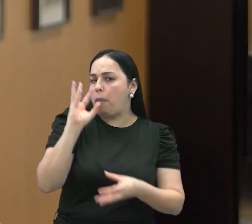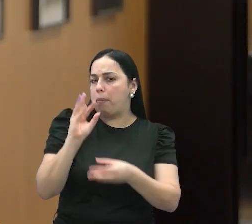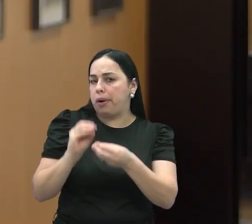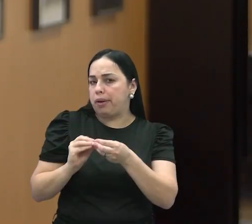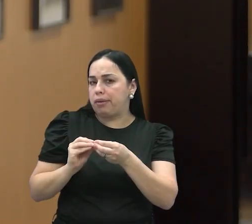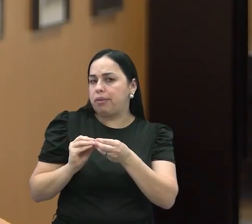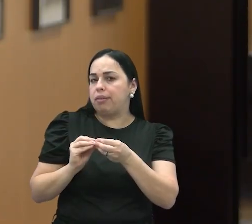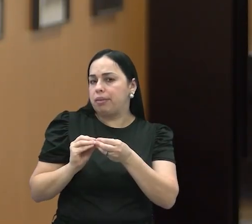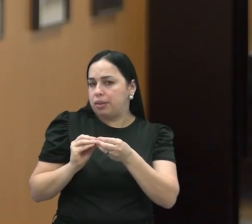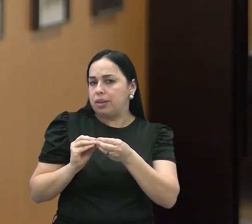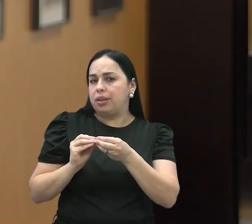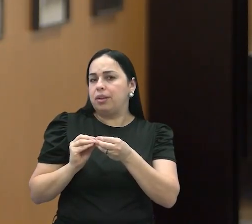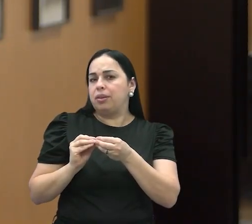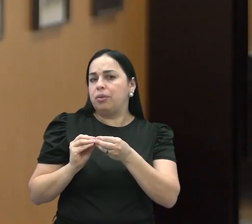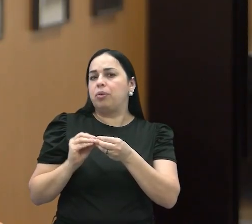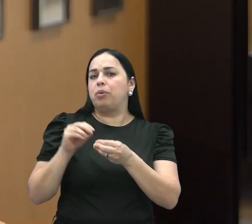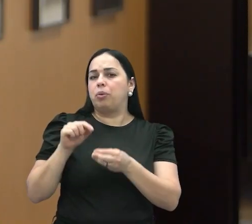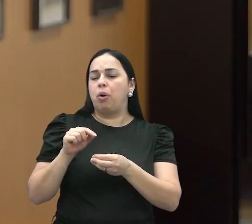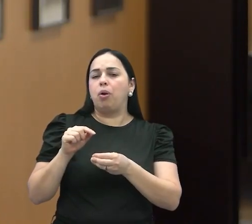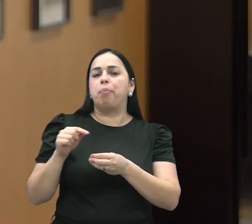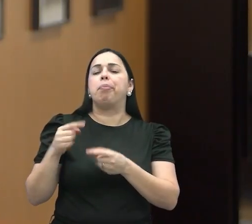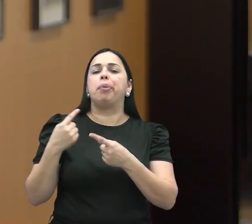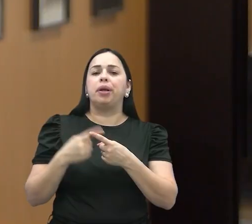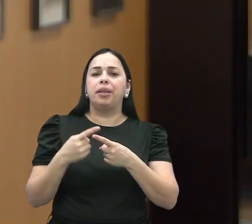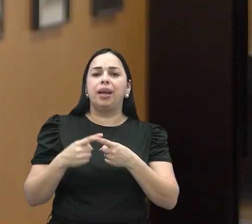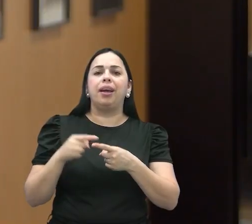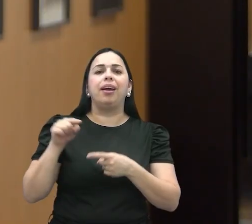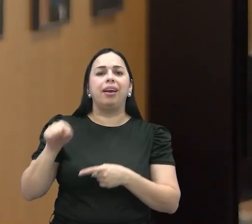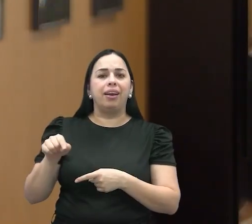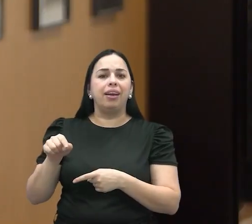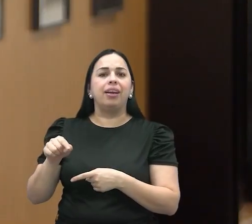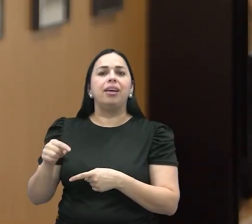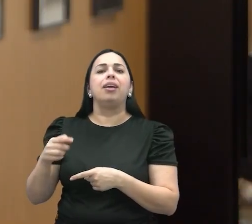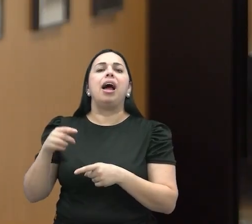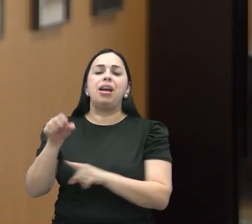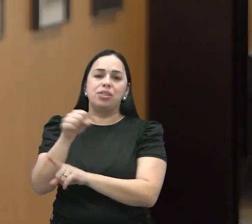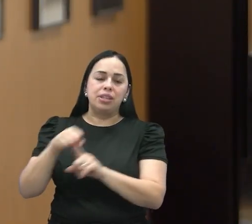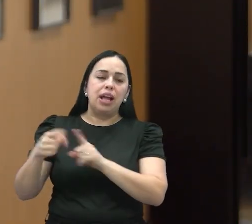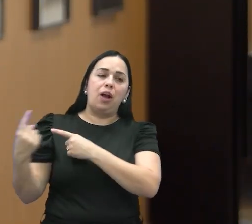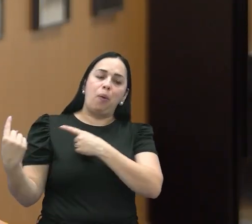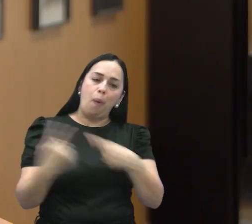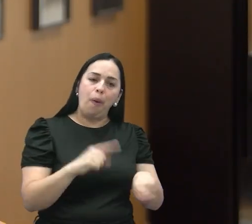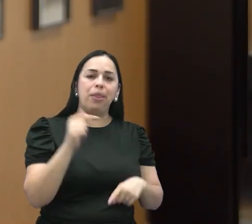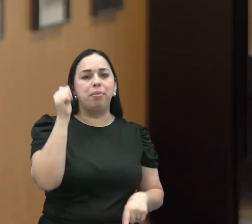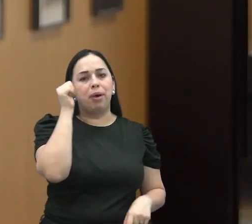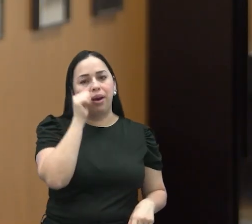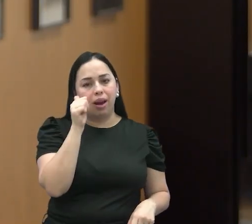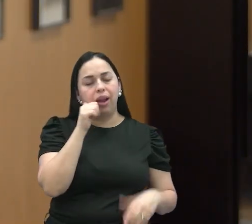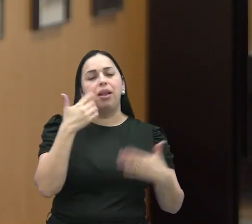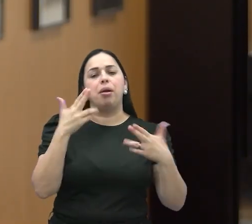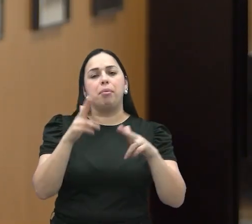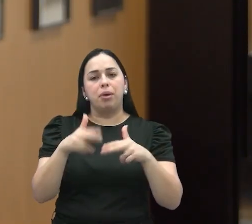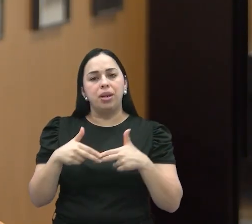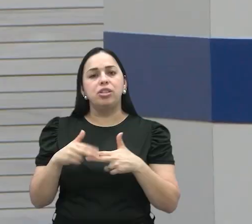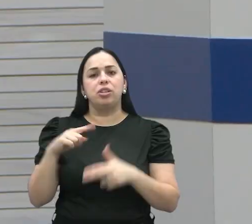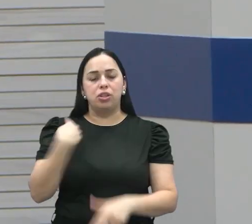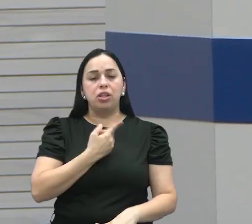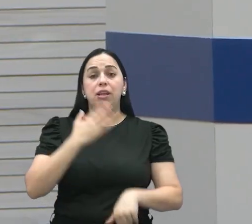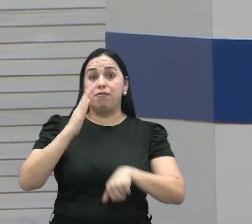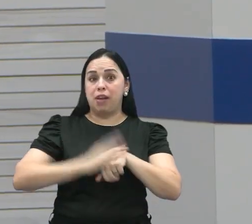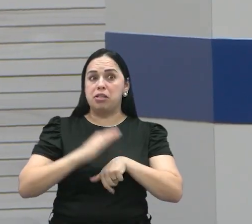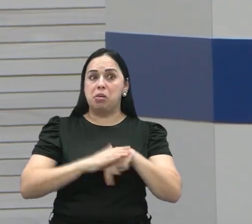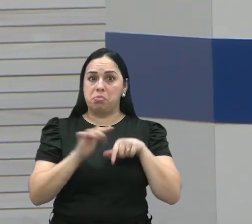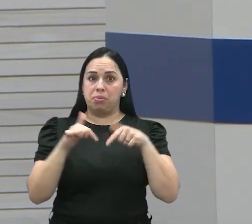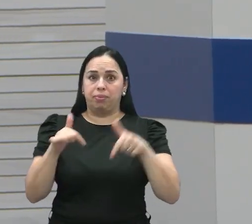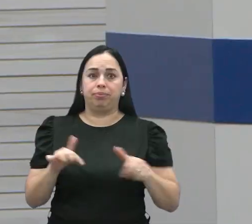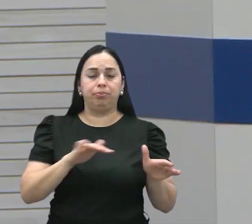como funciona o sistema contra as mulheres, né, porque não reconhece. Então, nós temos feito isso. Já